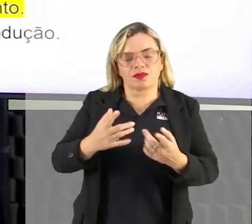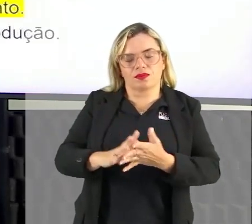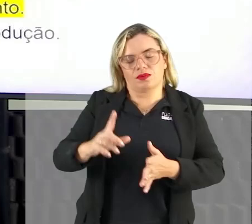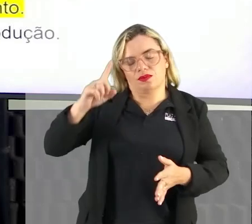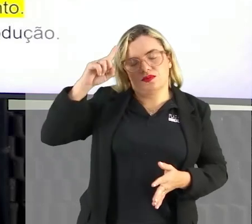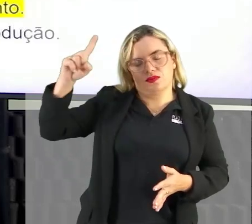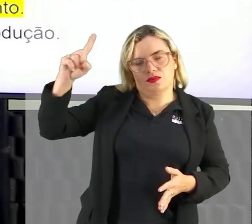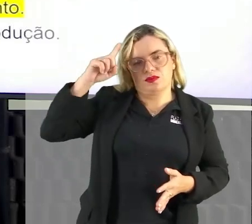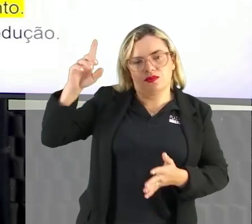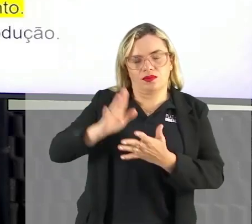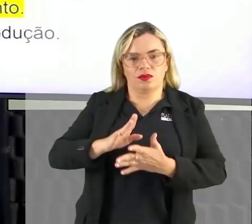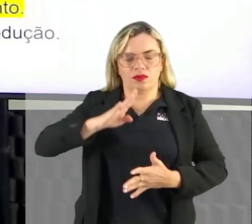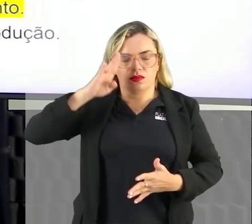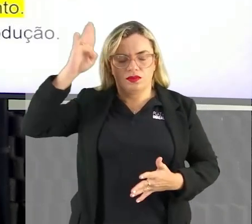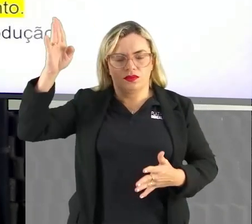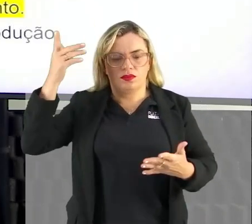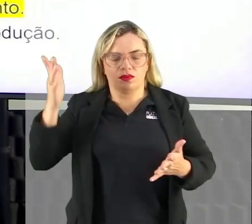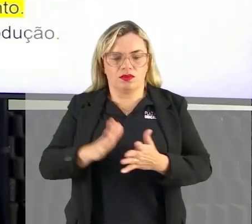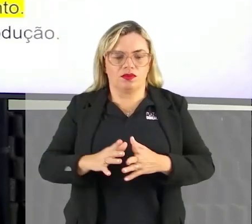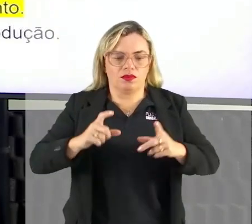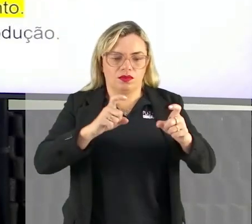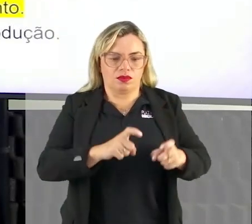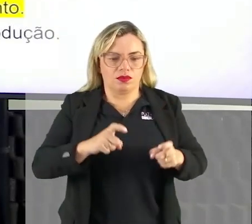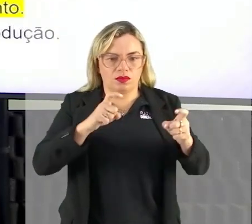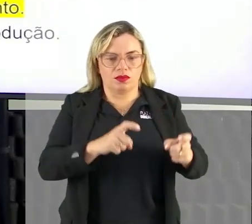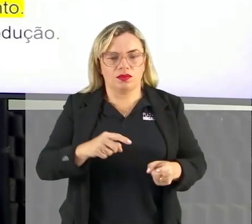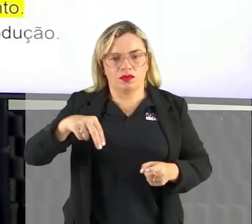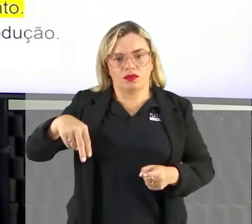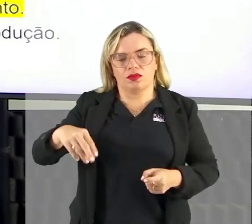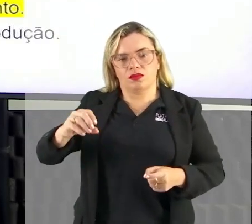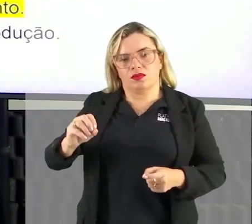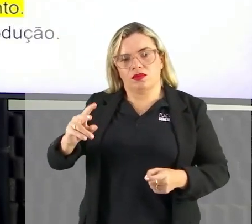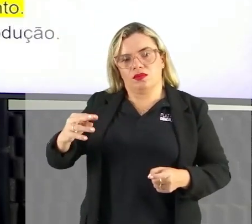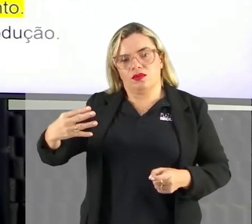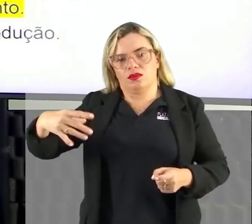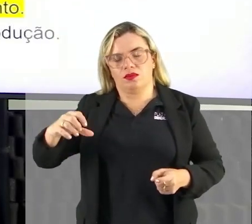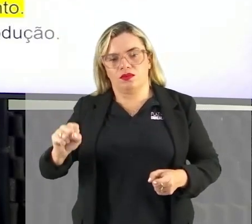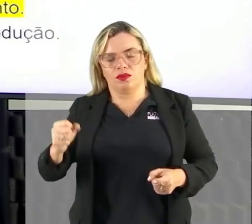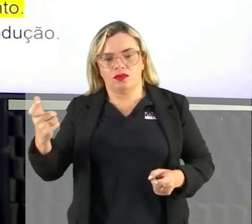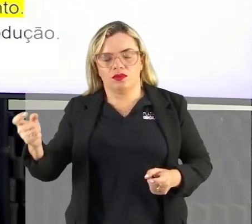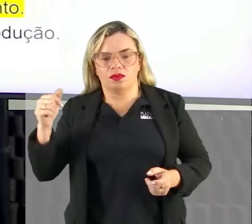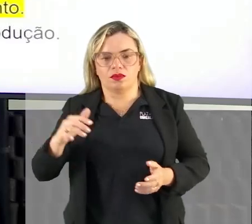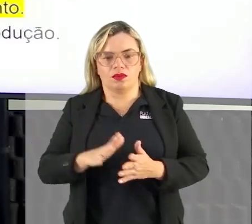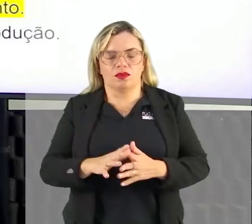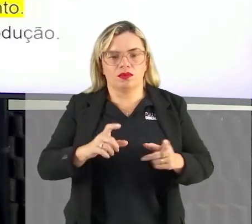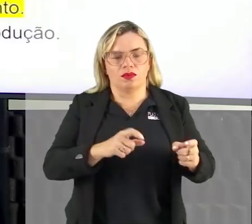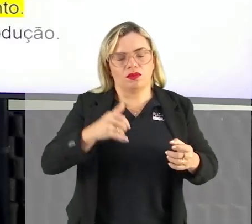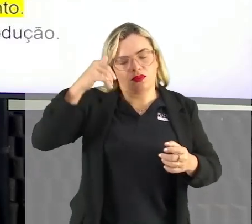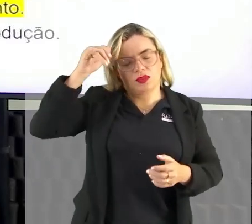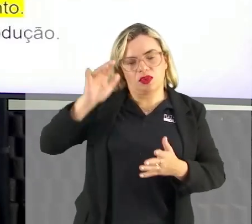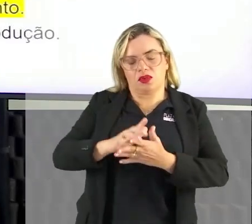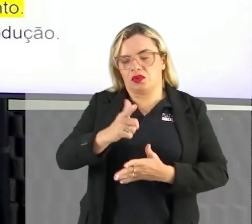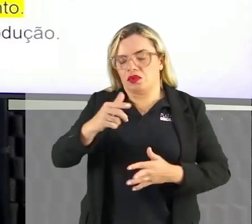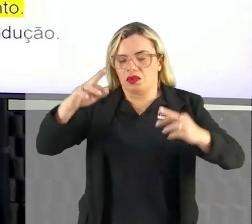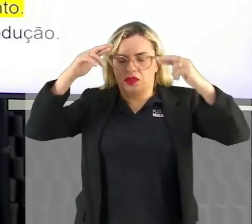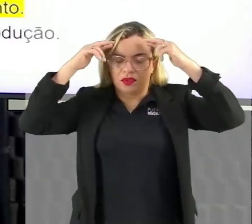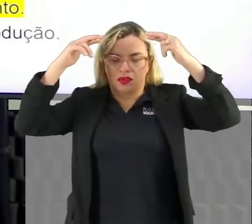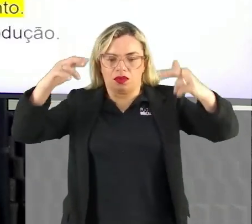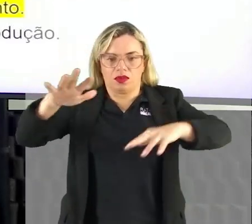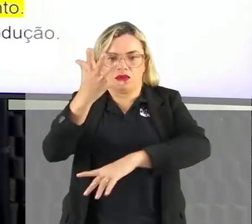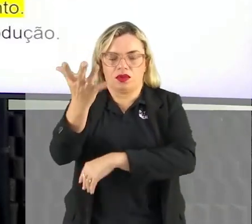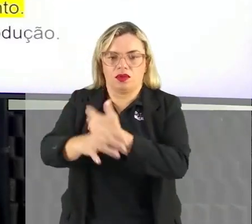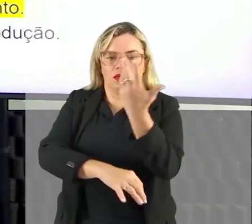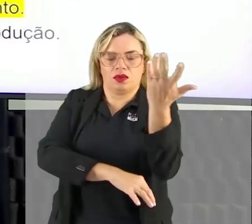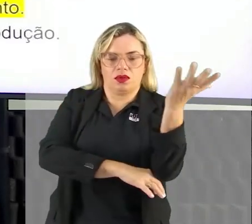né, principalmente da agricultura nociva, né, daquela parte da agropecuária que não respeita o meio ambiente, já